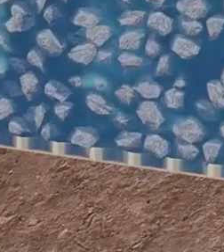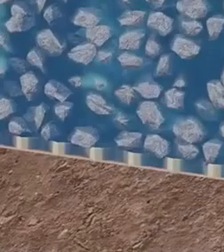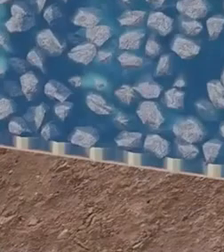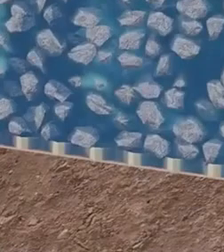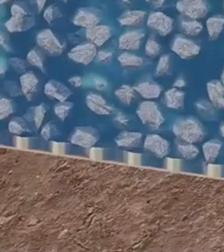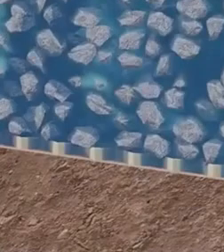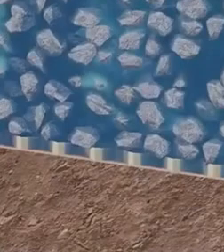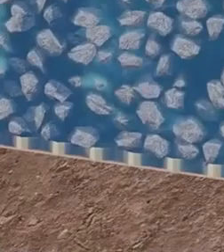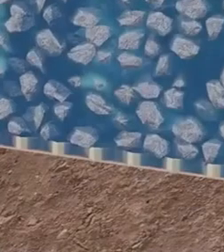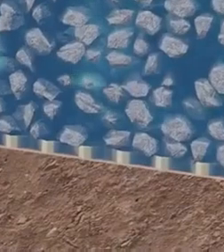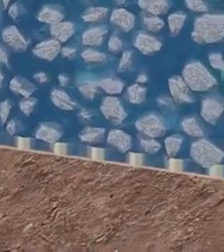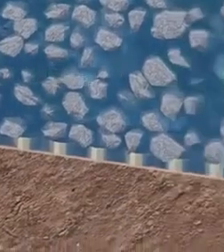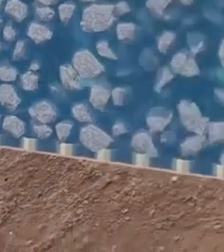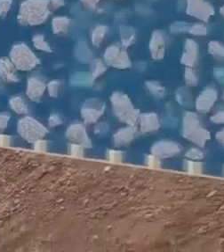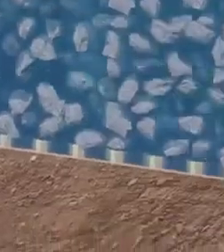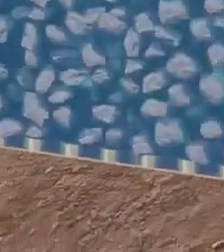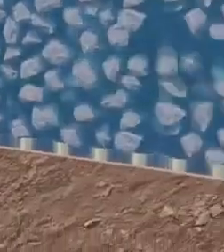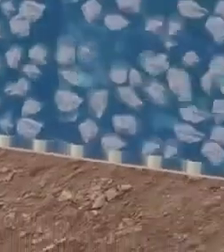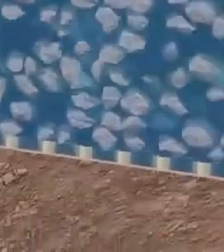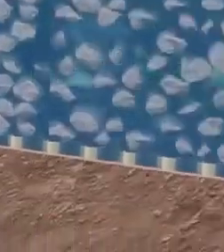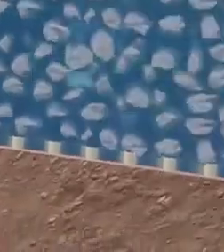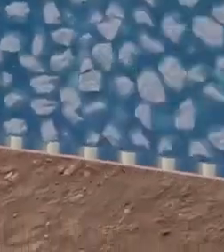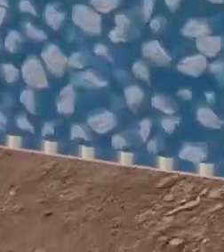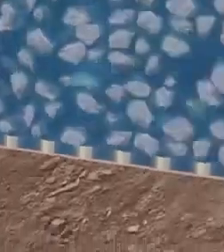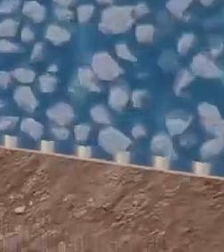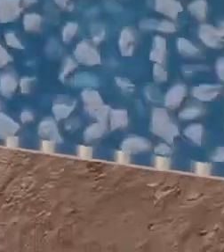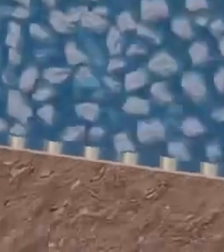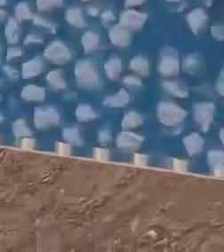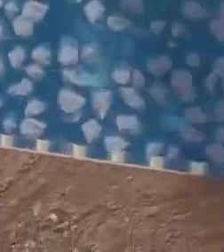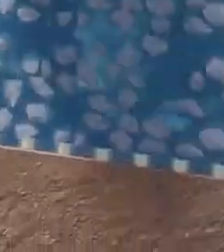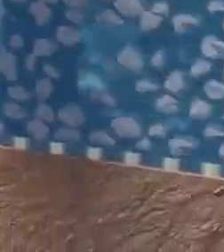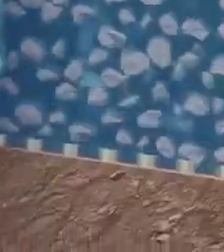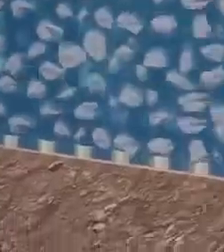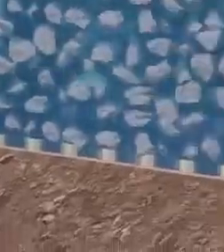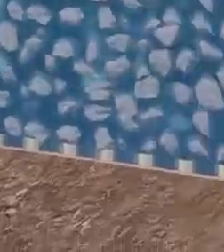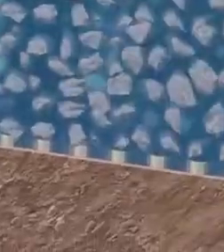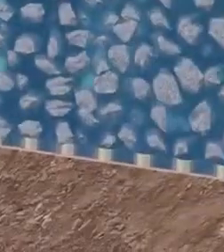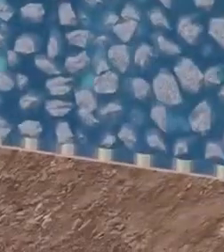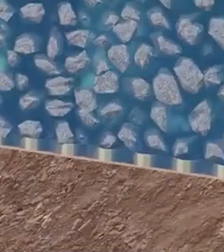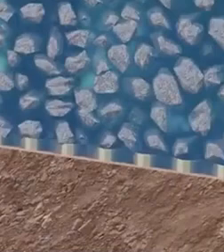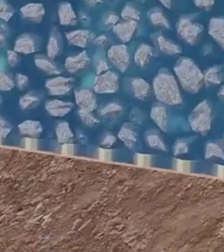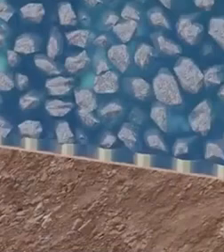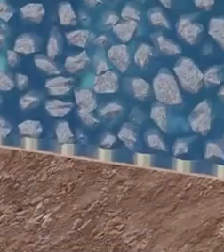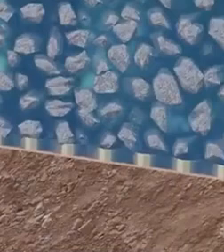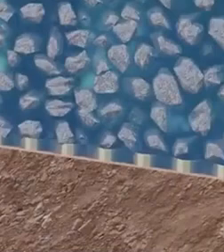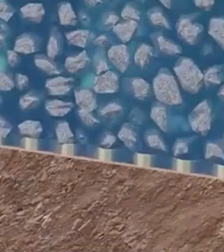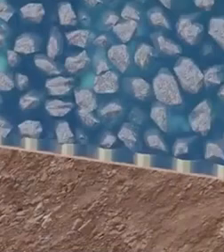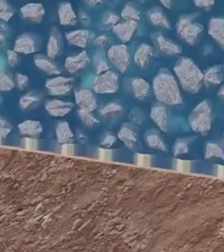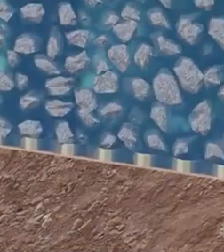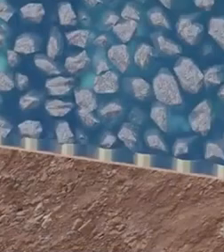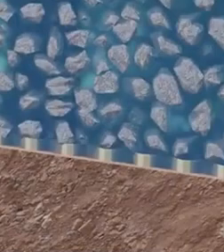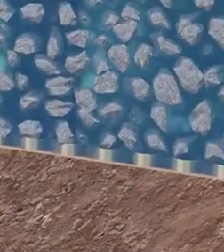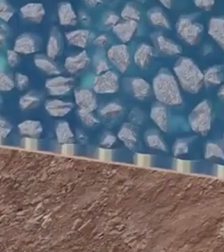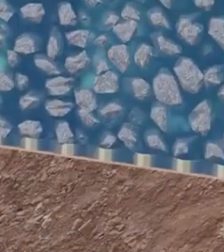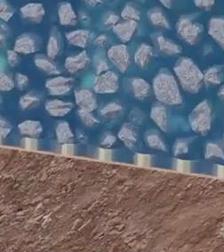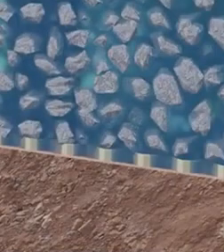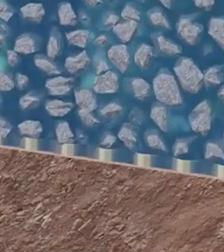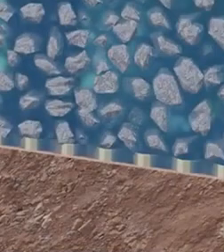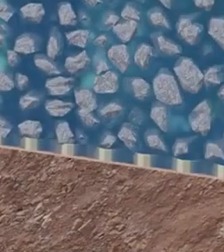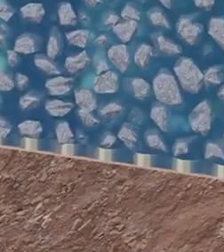outro ponto, existe sistema com poços por onde a água era bombeada nos períodos de chuva